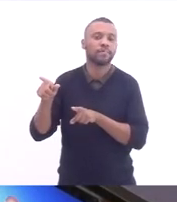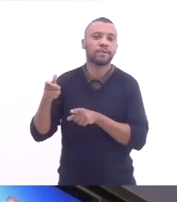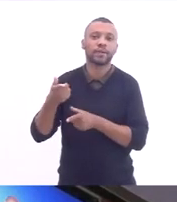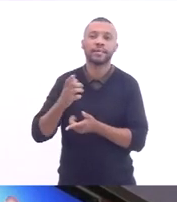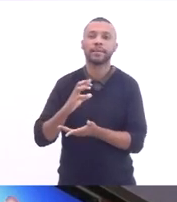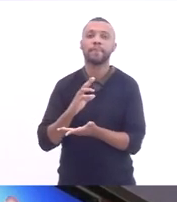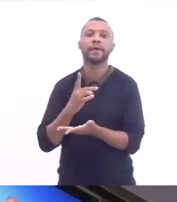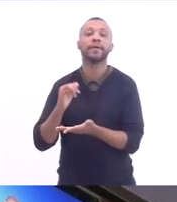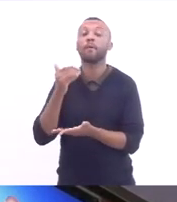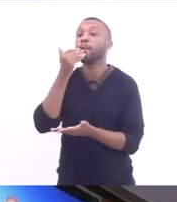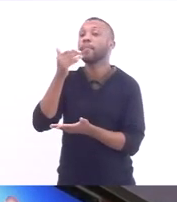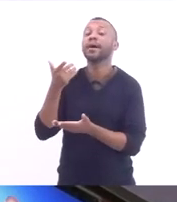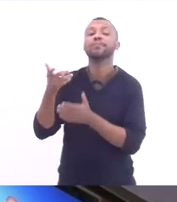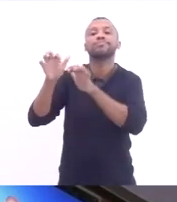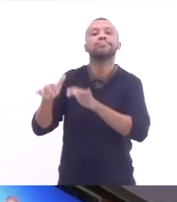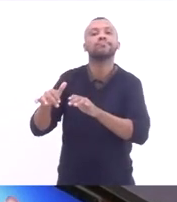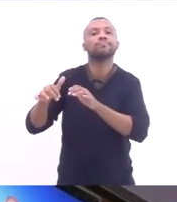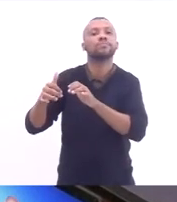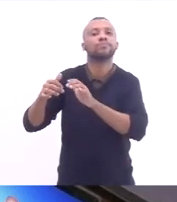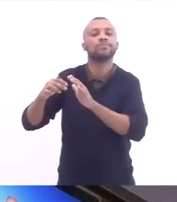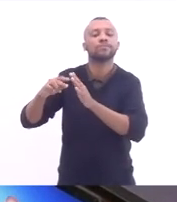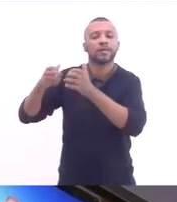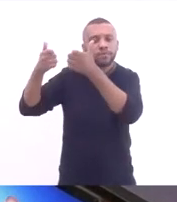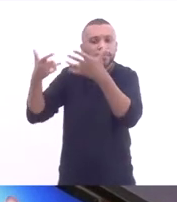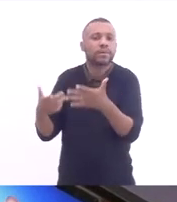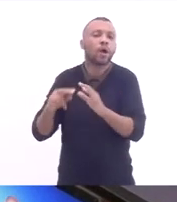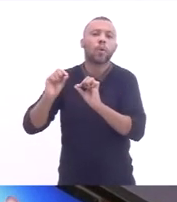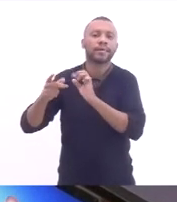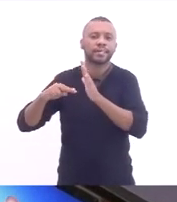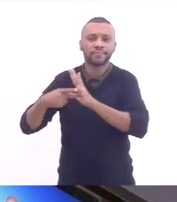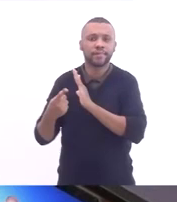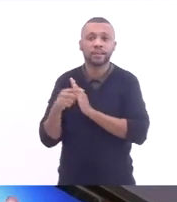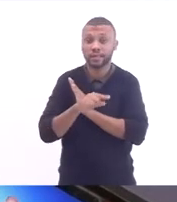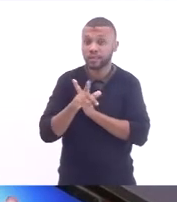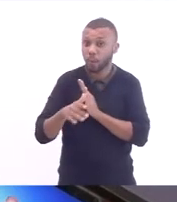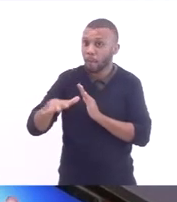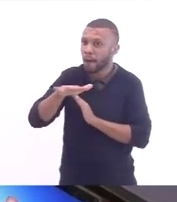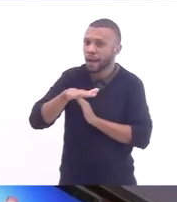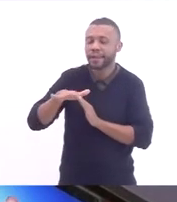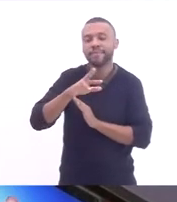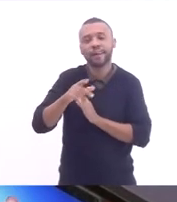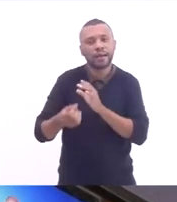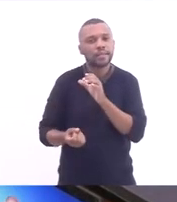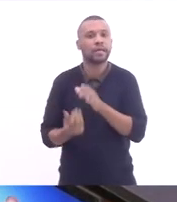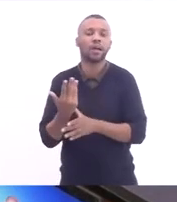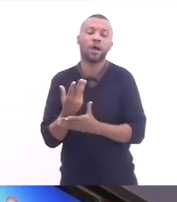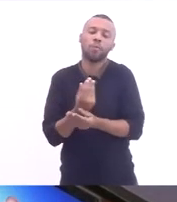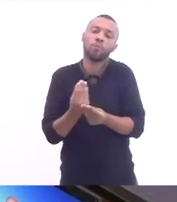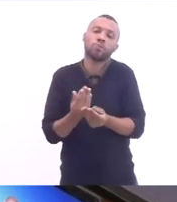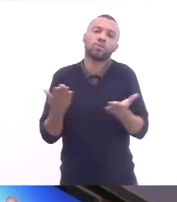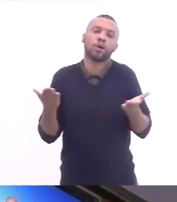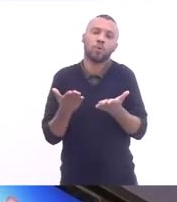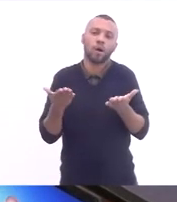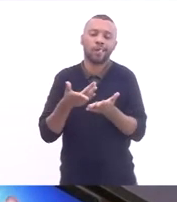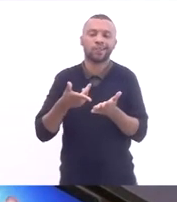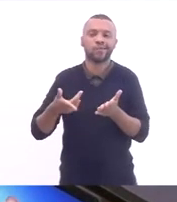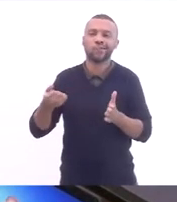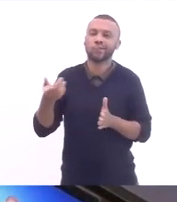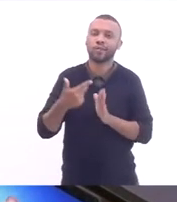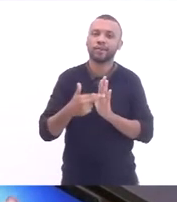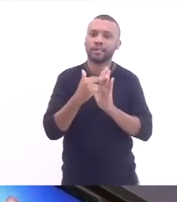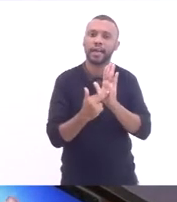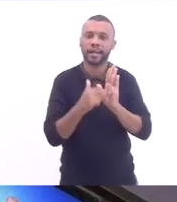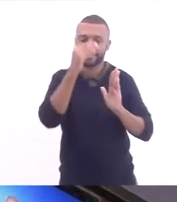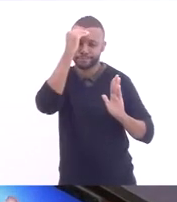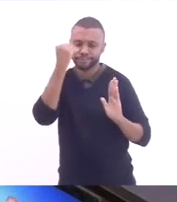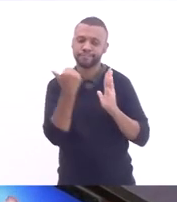CPI. Porque esse é um dado que vai nascer agora com o novo regime que terá que